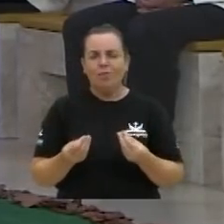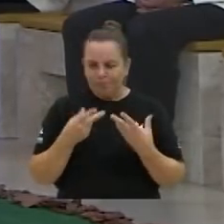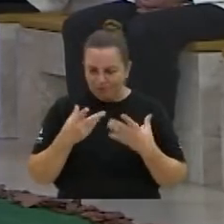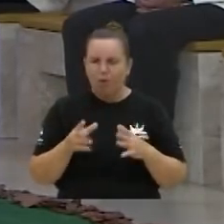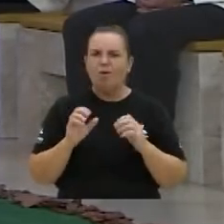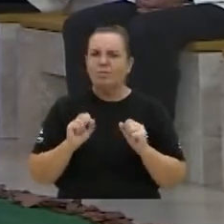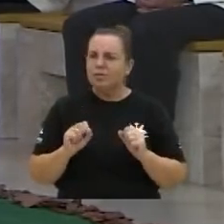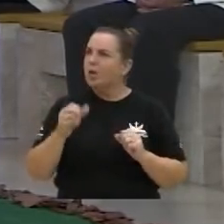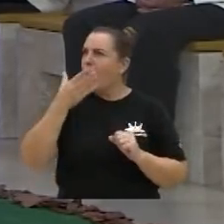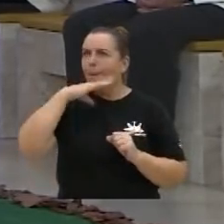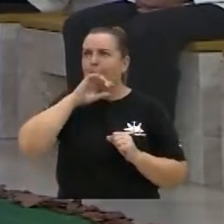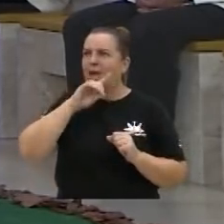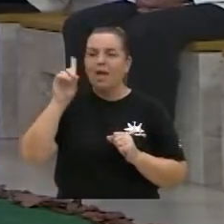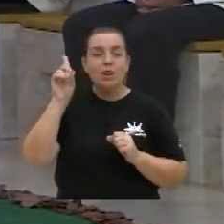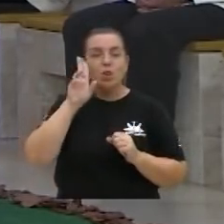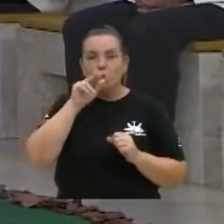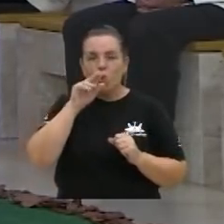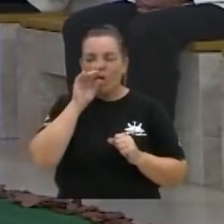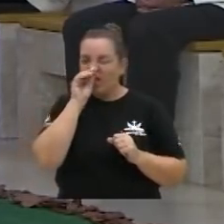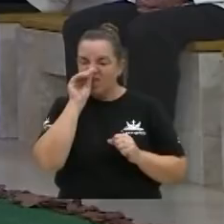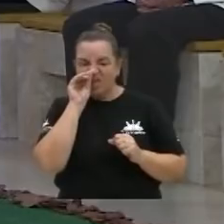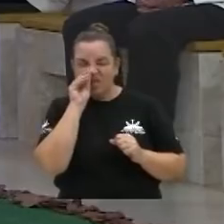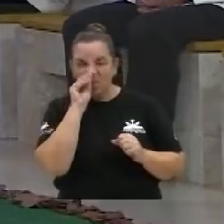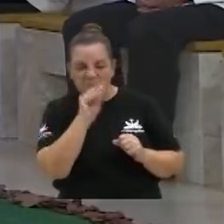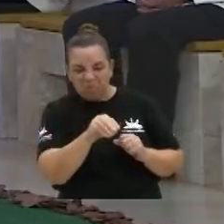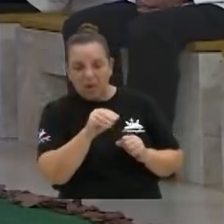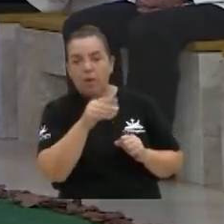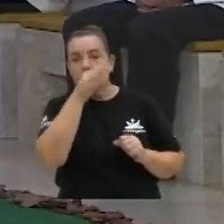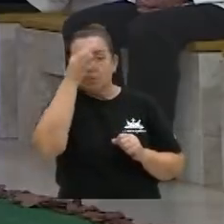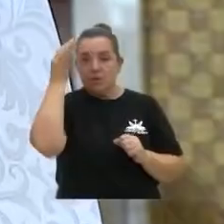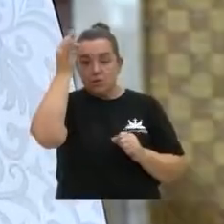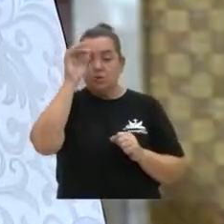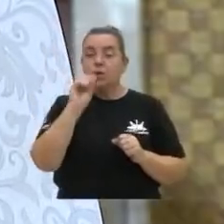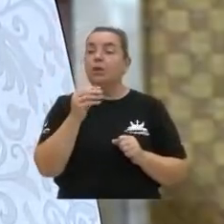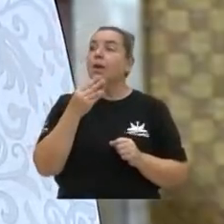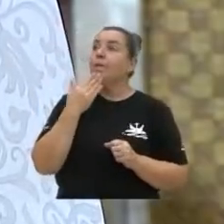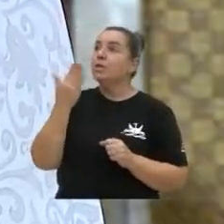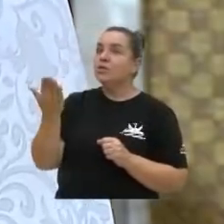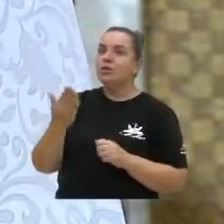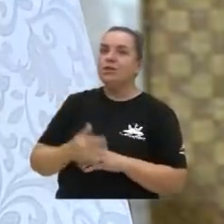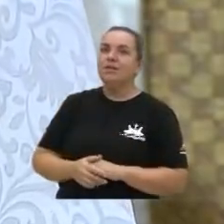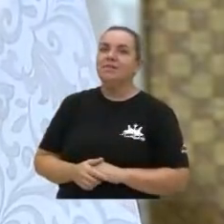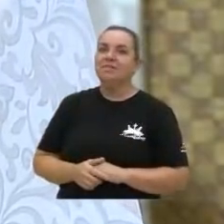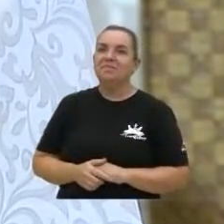que o Pai não negará o Espírito Santo a quem pedir.